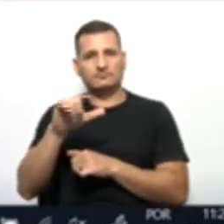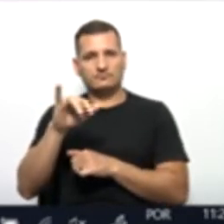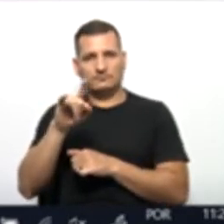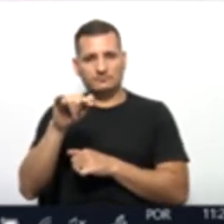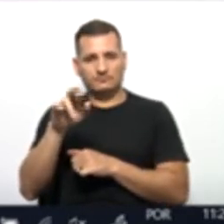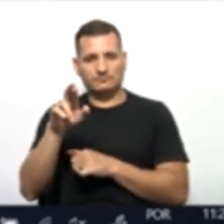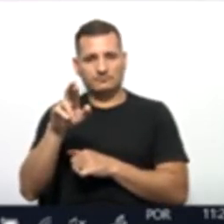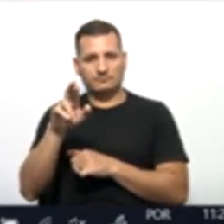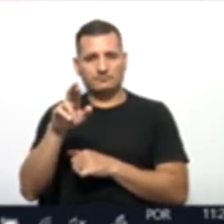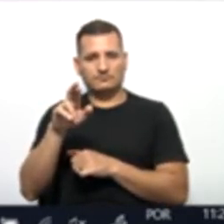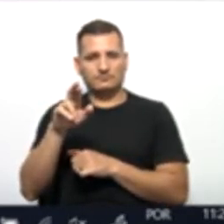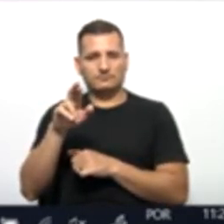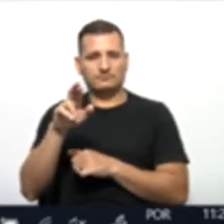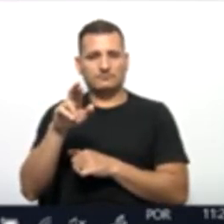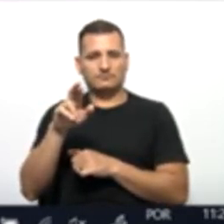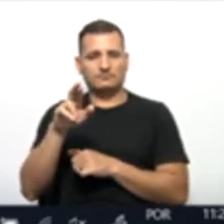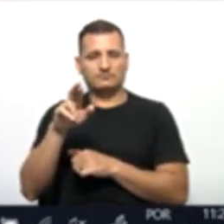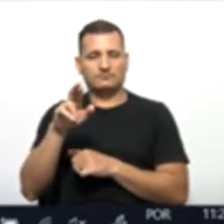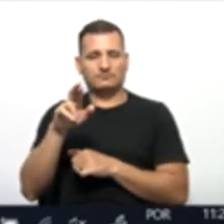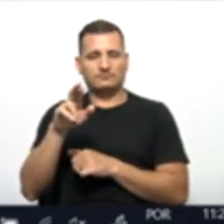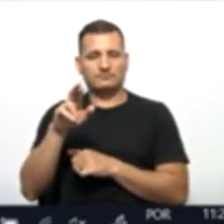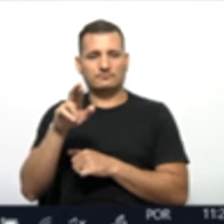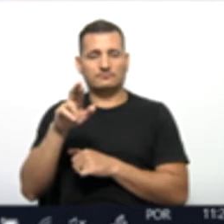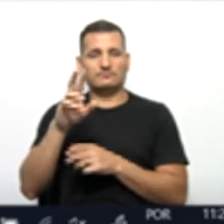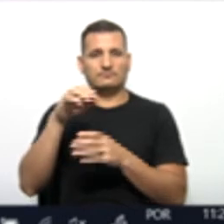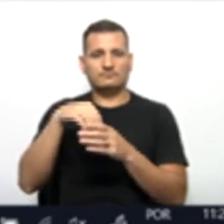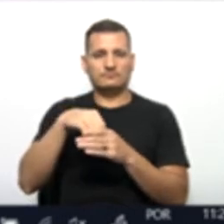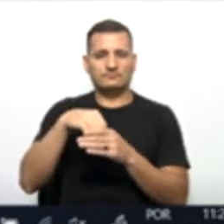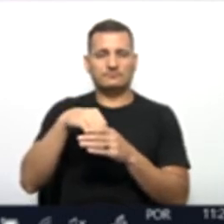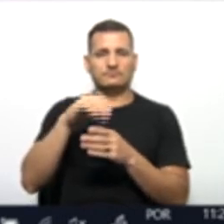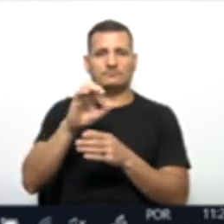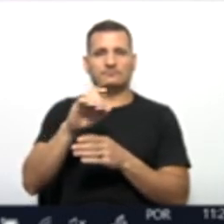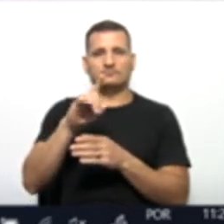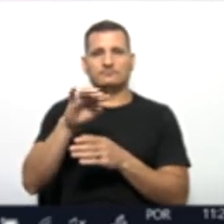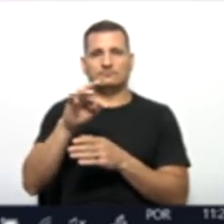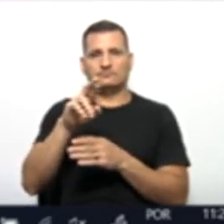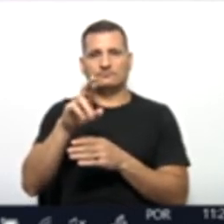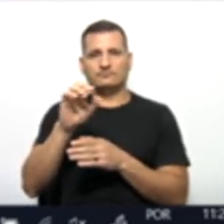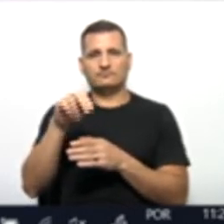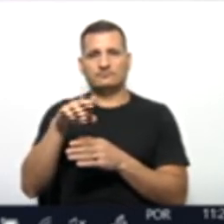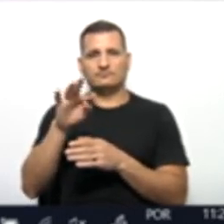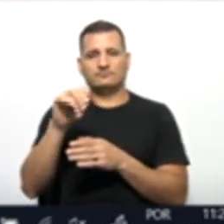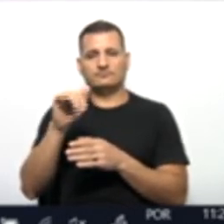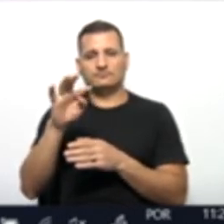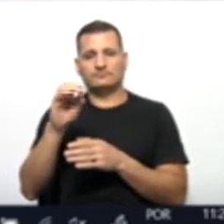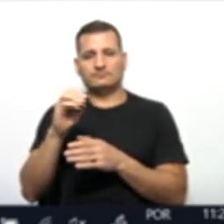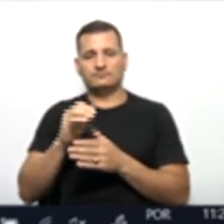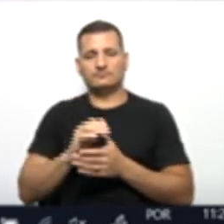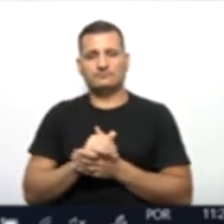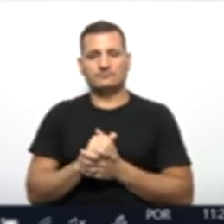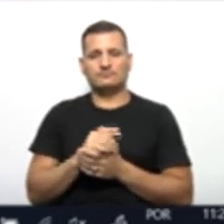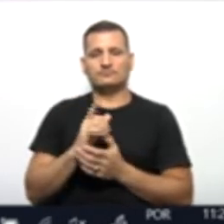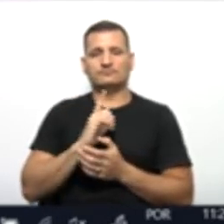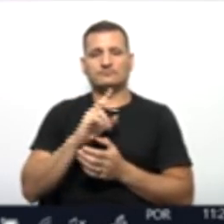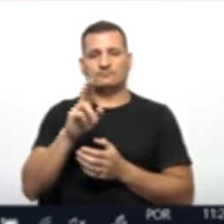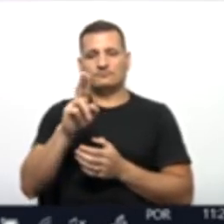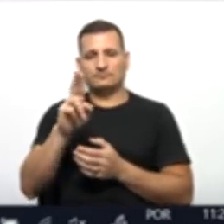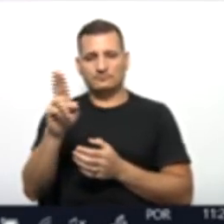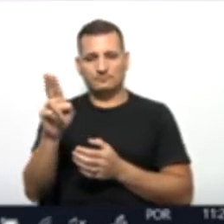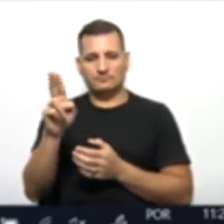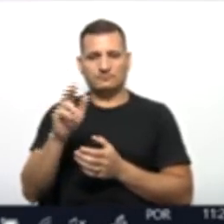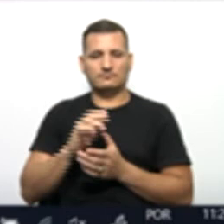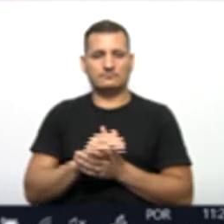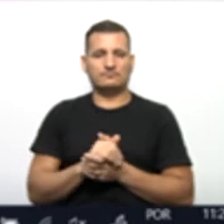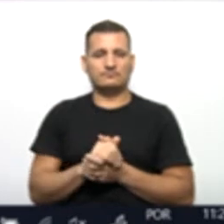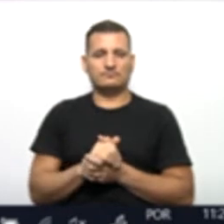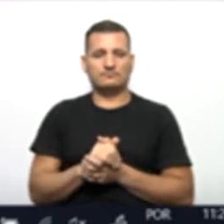dentro dessa nossa pasta página editar contatos ou ele tem o nome nome